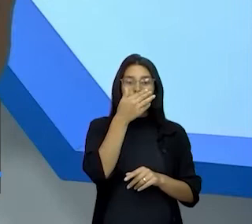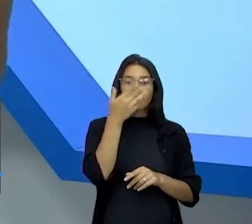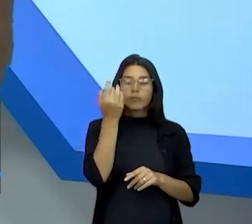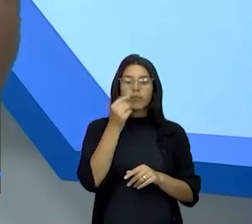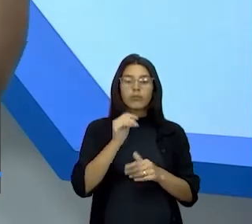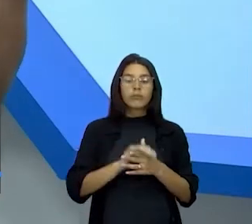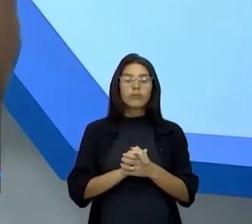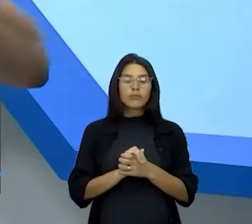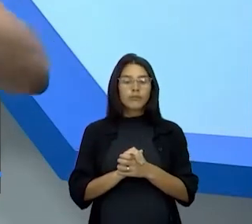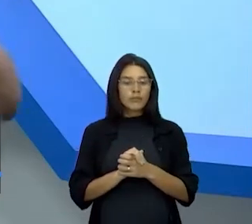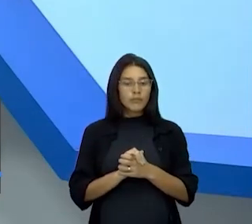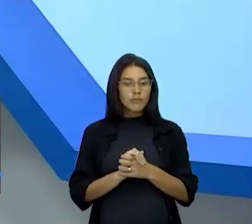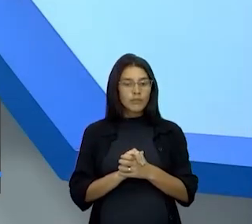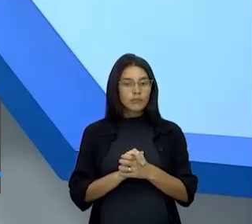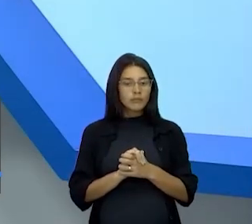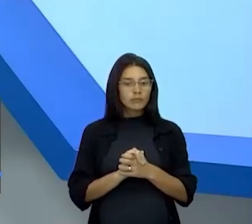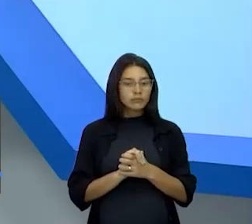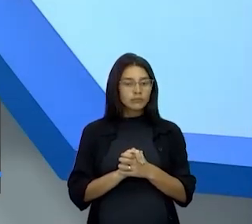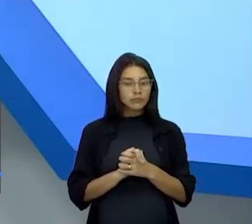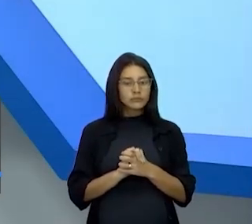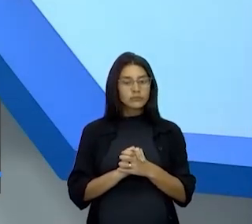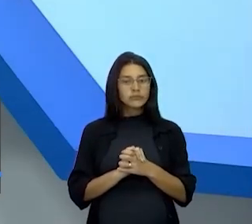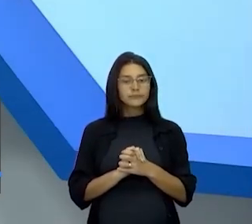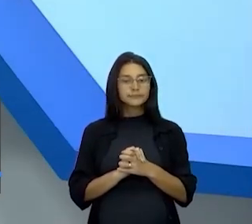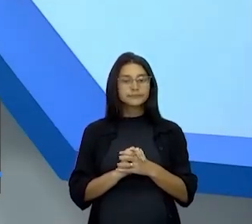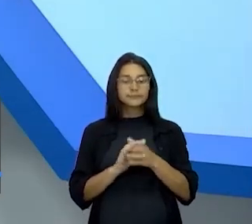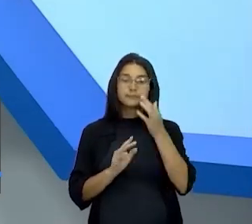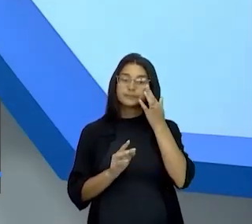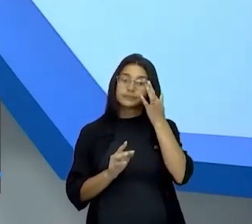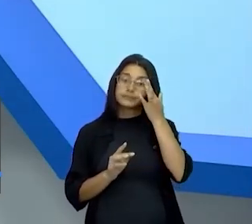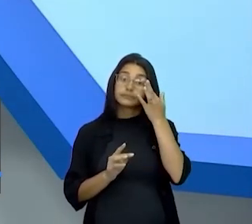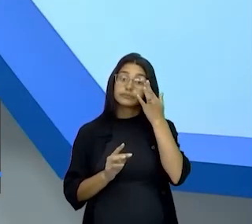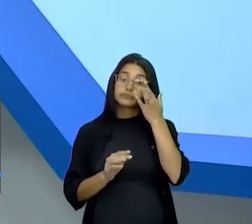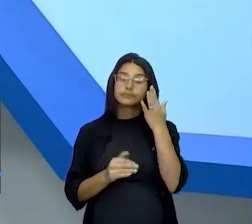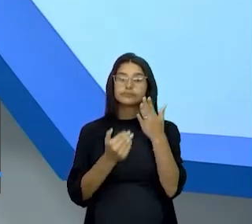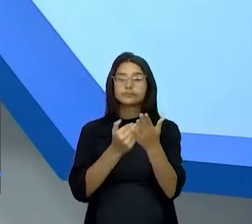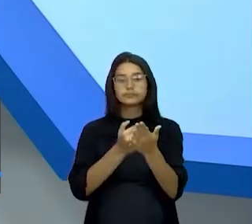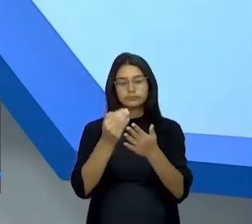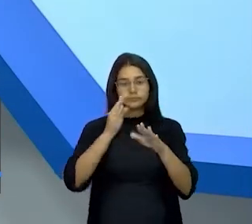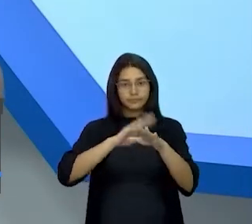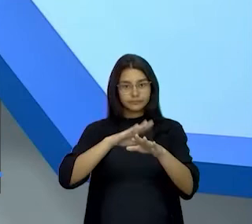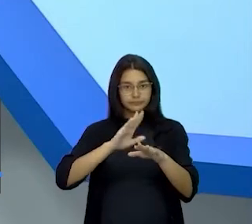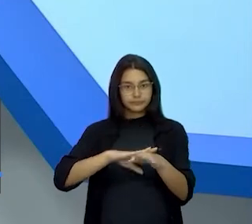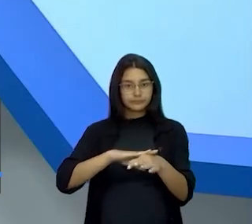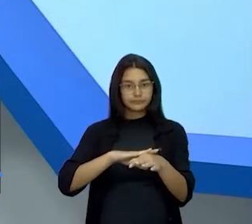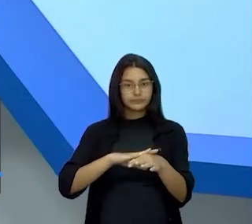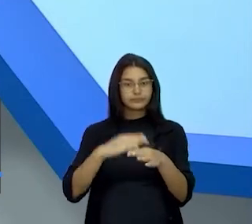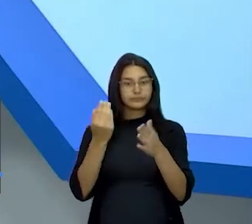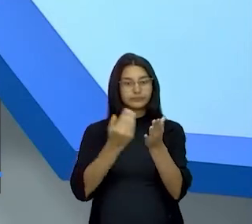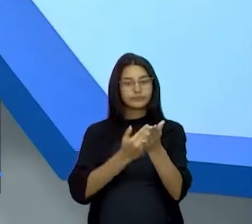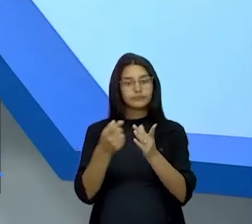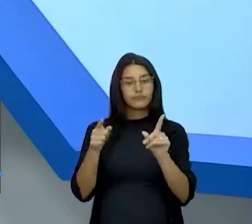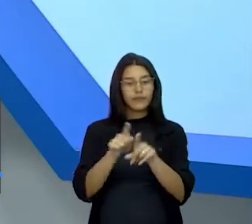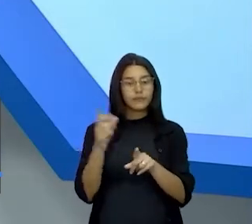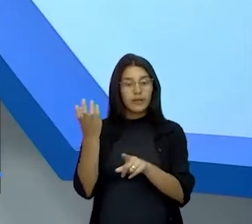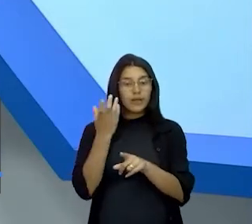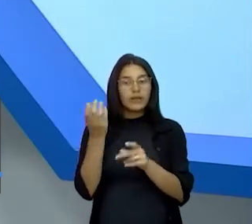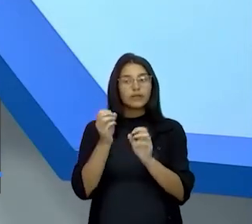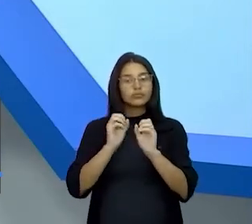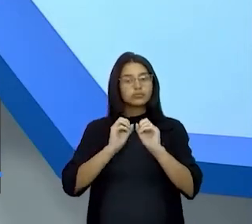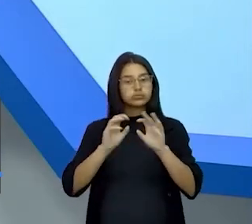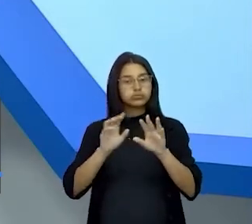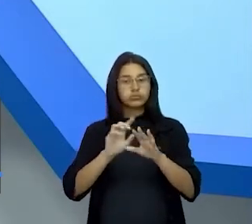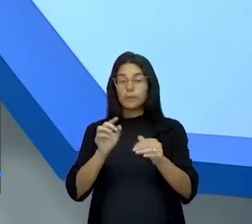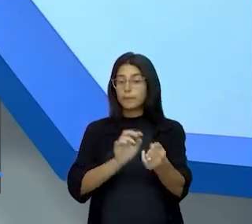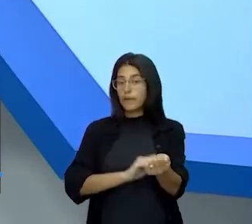se equivalendo à pressão externa. Então, essas bolinhas começam a ser formadas no sangue e aí elas começam a querer sair, não